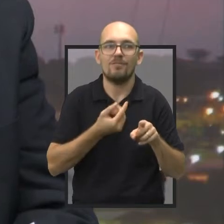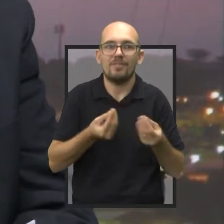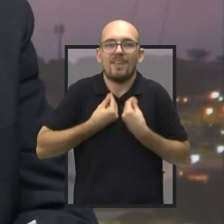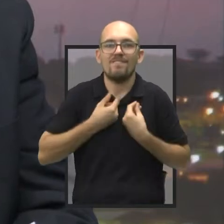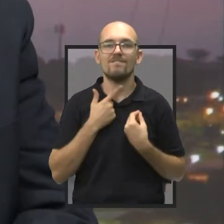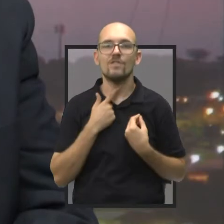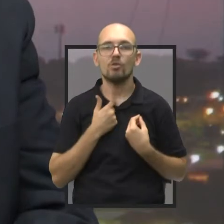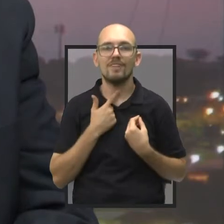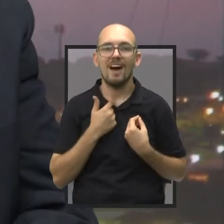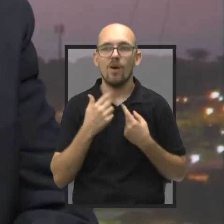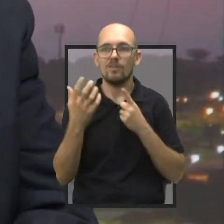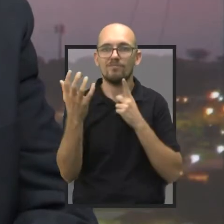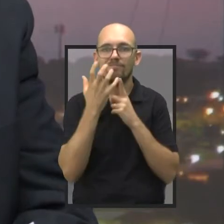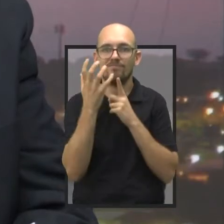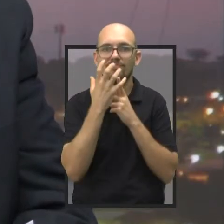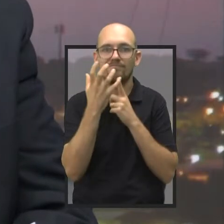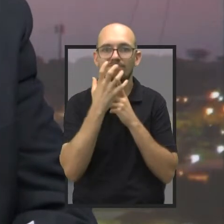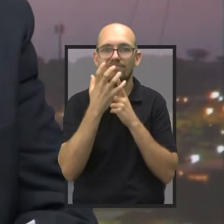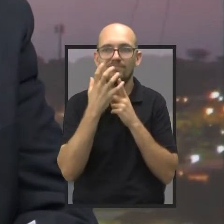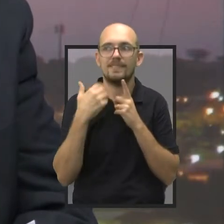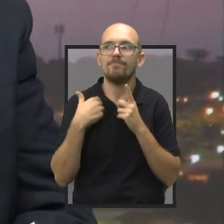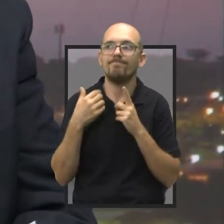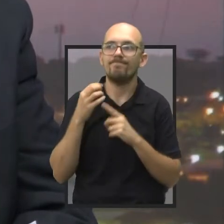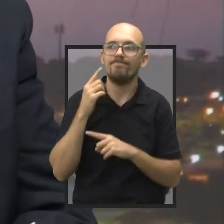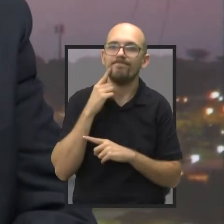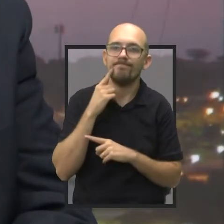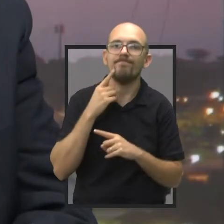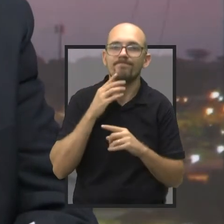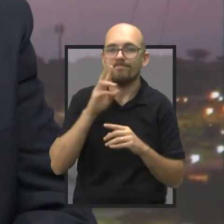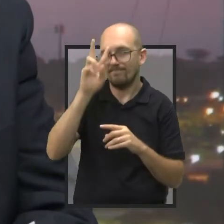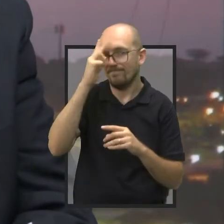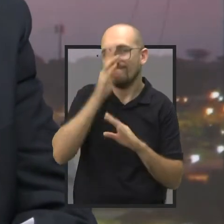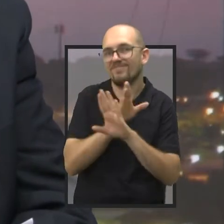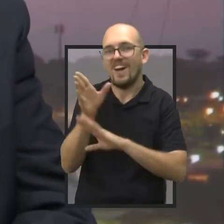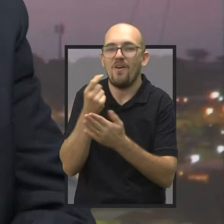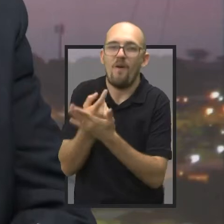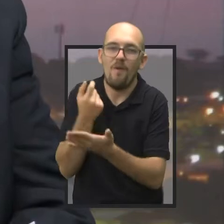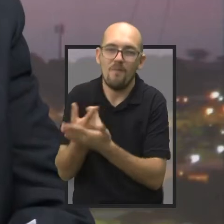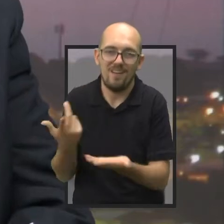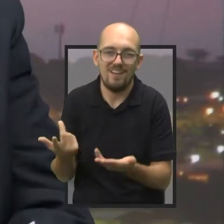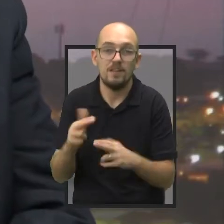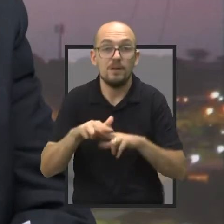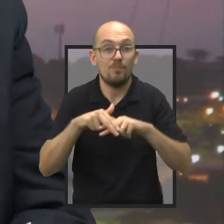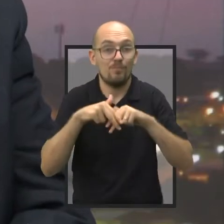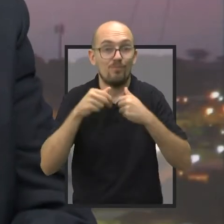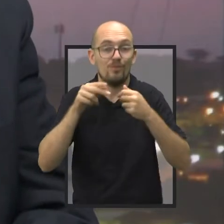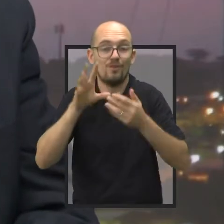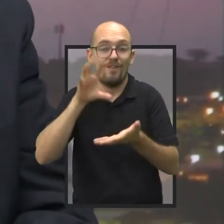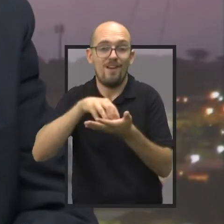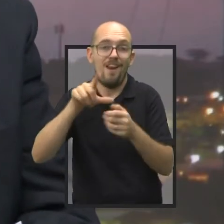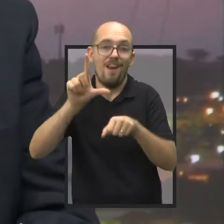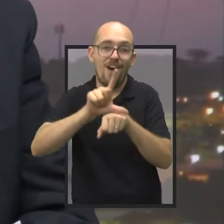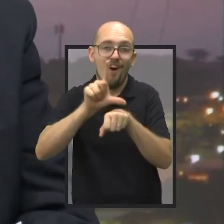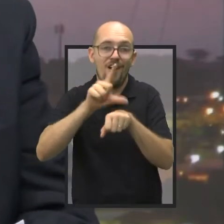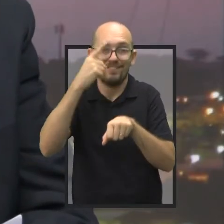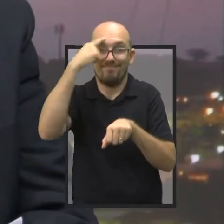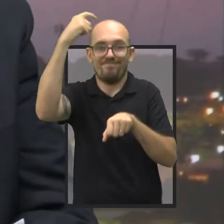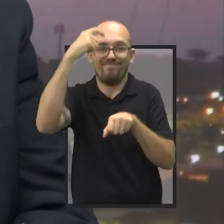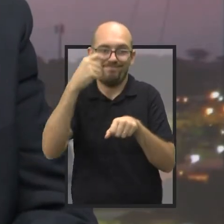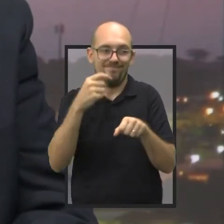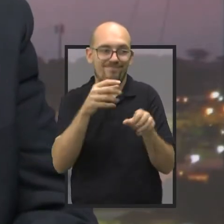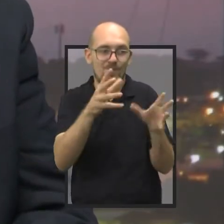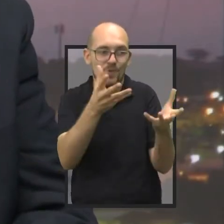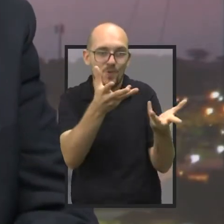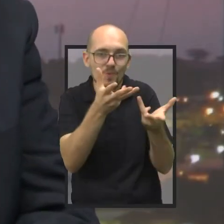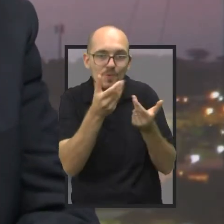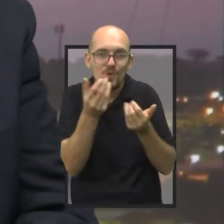formas de eu estar exacerbando, ou seja, aumentando a minha demanda para o meu produto. E essa demanda, então, eu